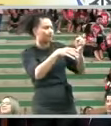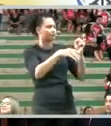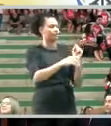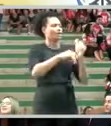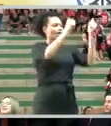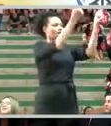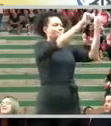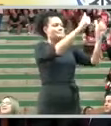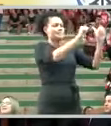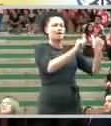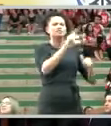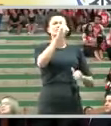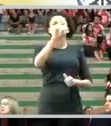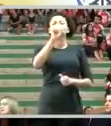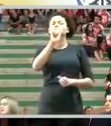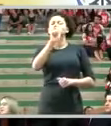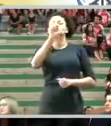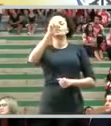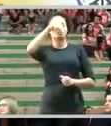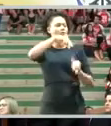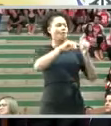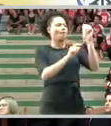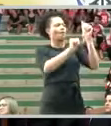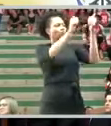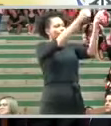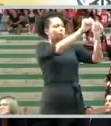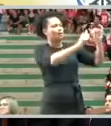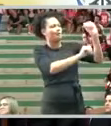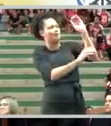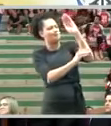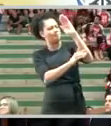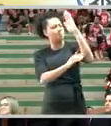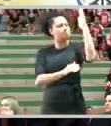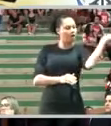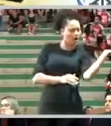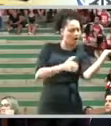caído diante da arca.